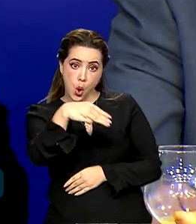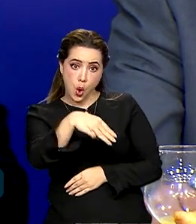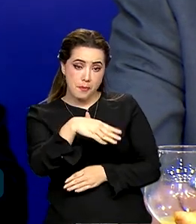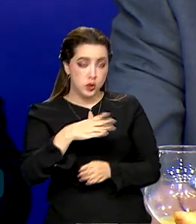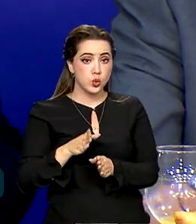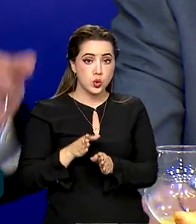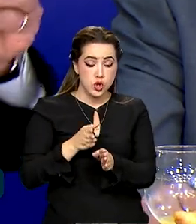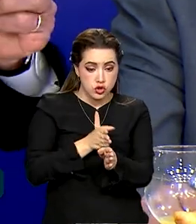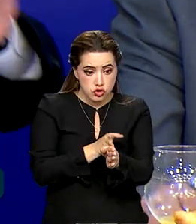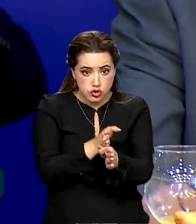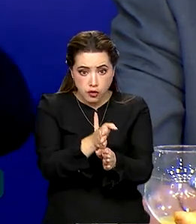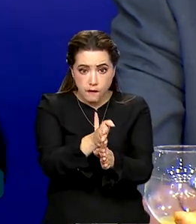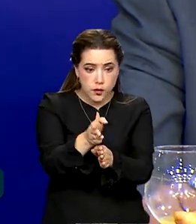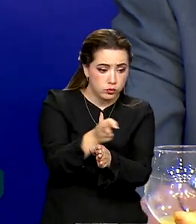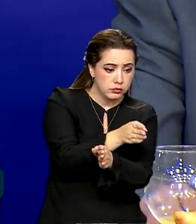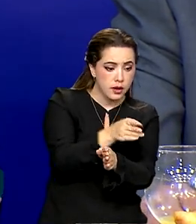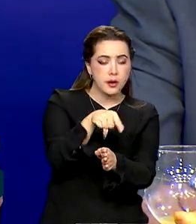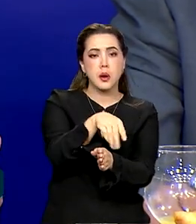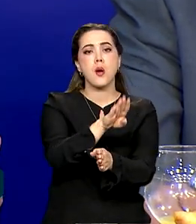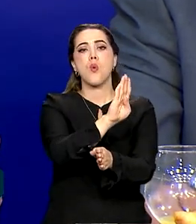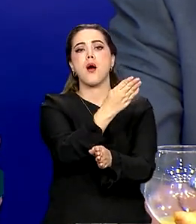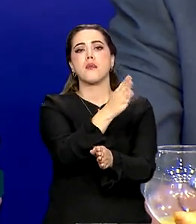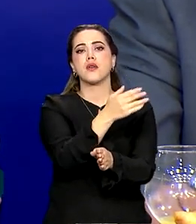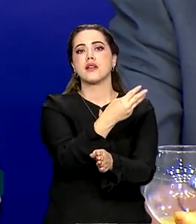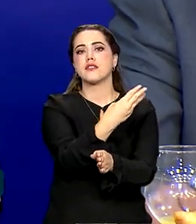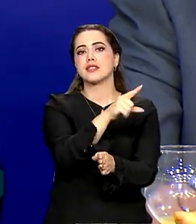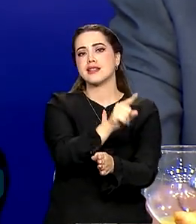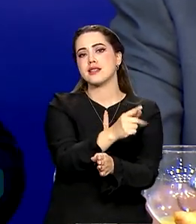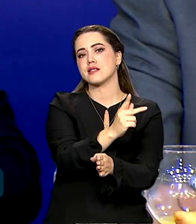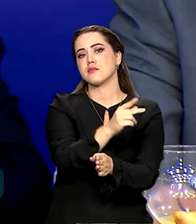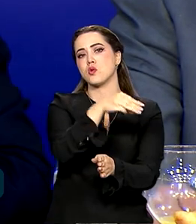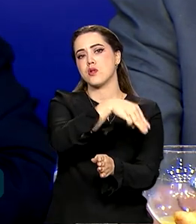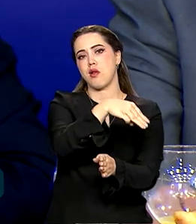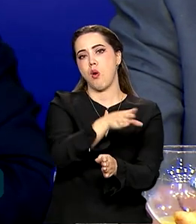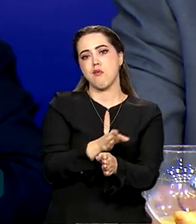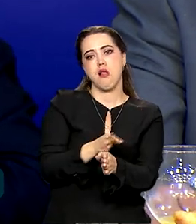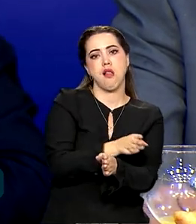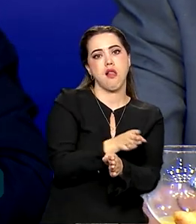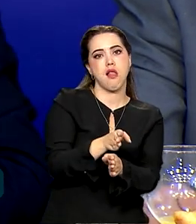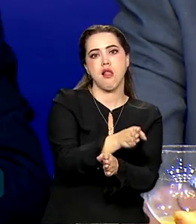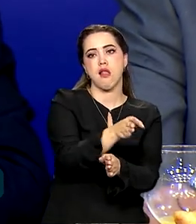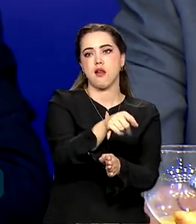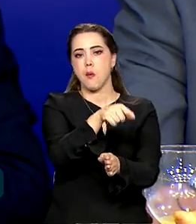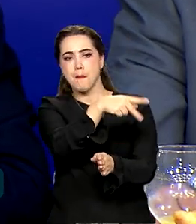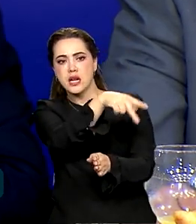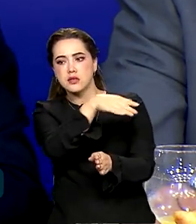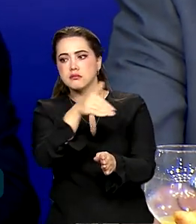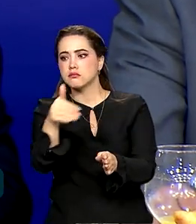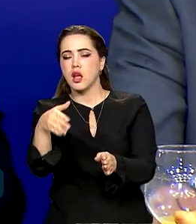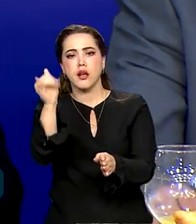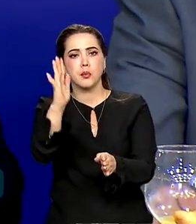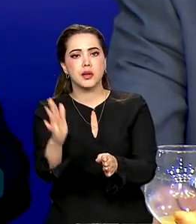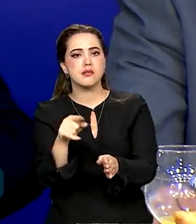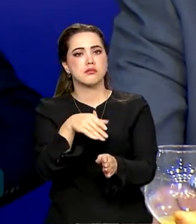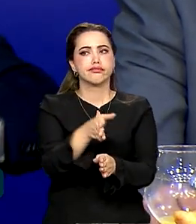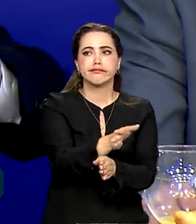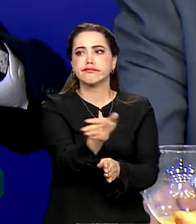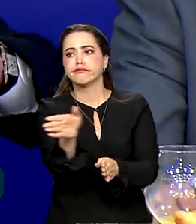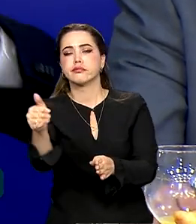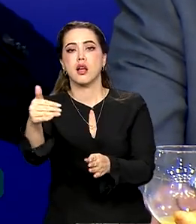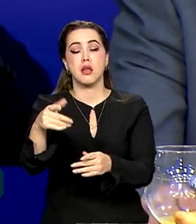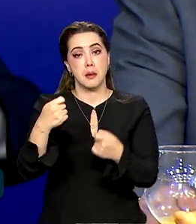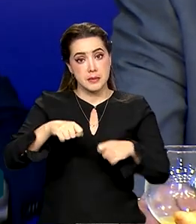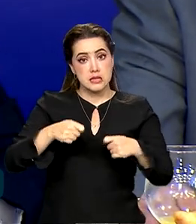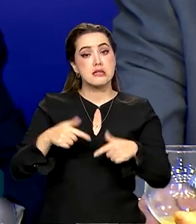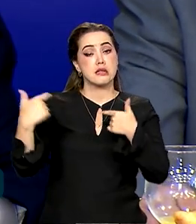pouca coisa, só com a Bolívia é quase 3 mil quilômetros. E você precisa cuidar disso, e cuidar disso com muita competência. Você vai